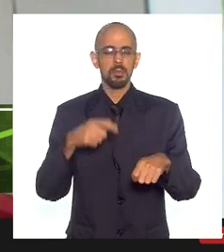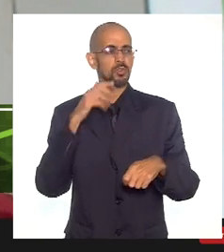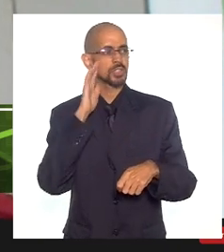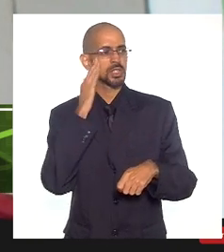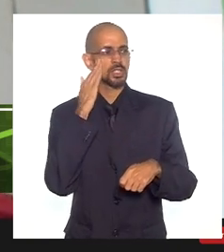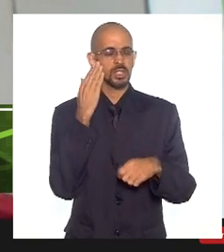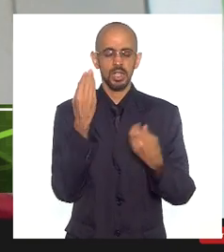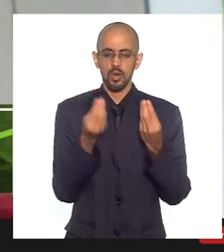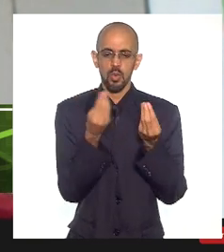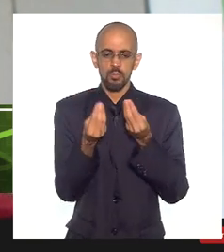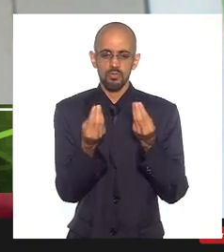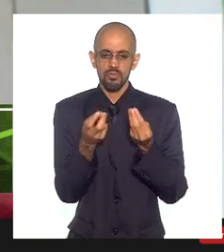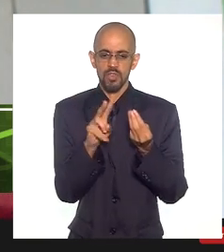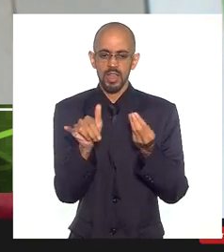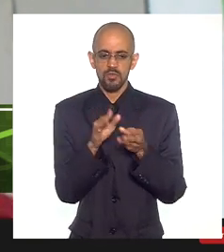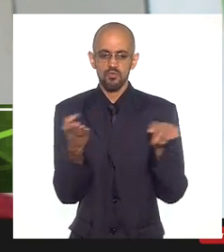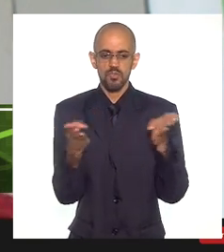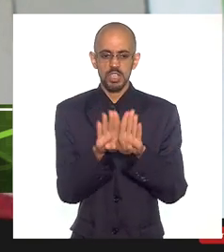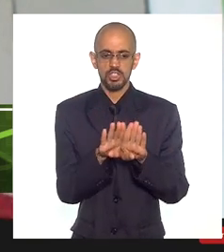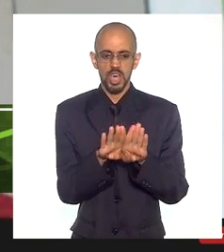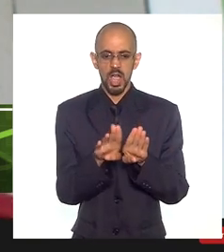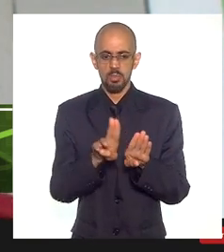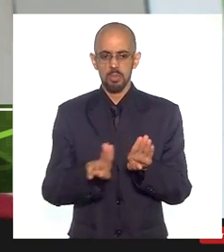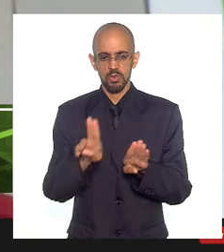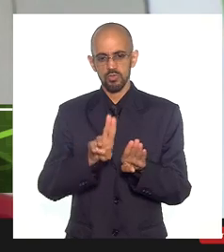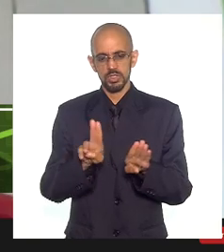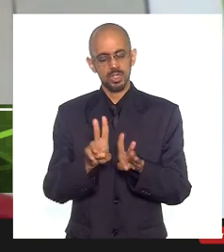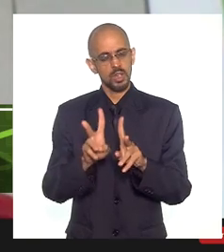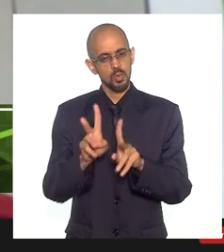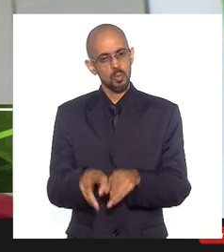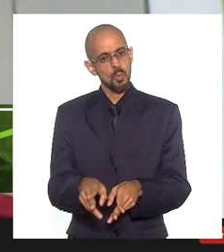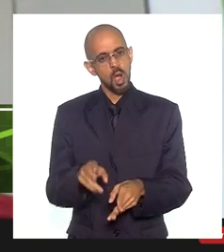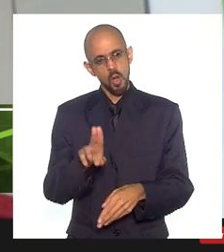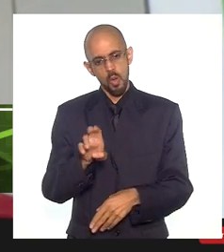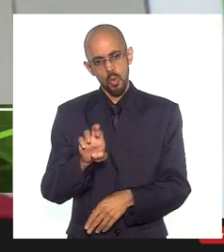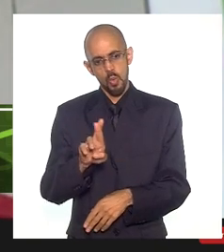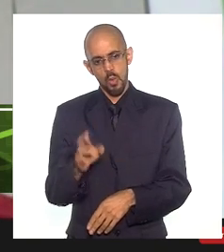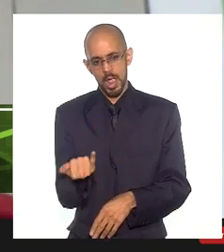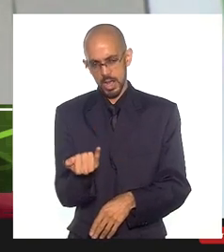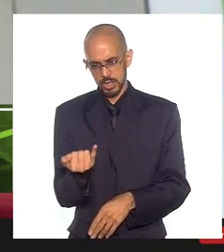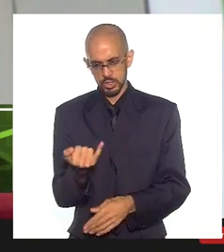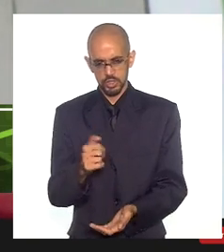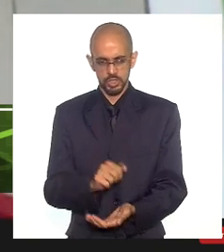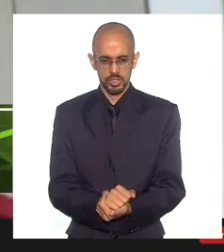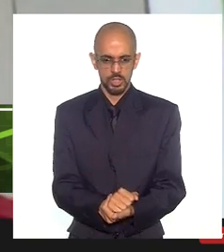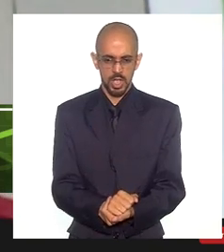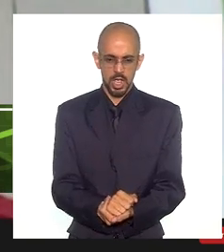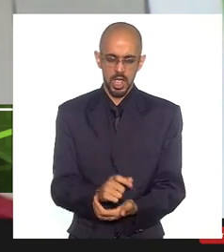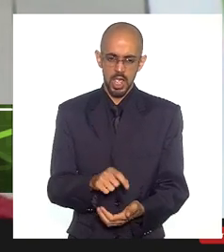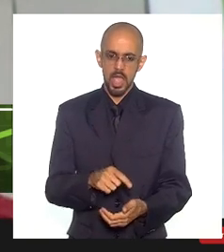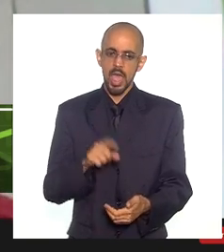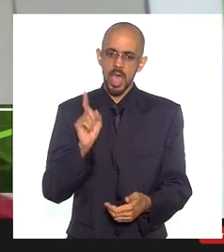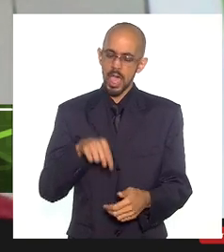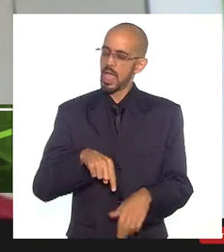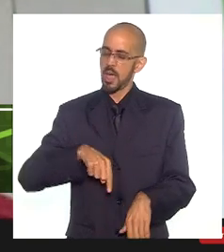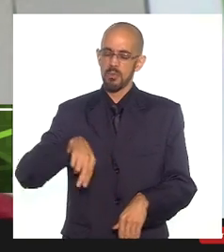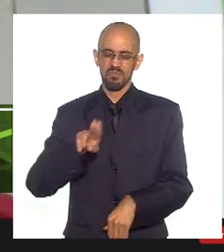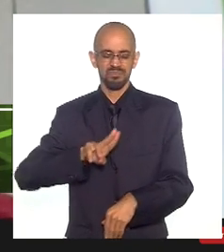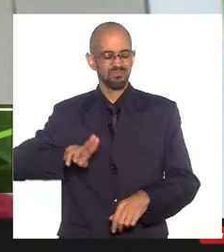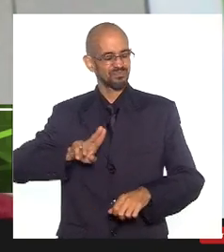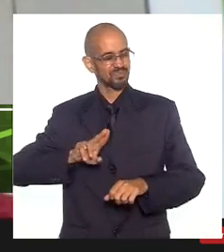uma hora para outra, com uma universidade como é a UERJ, a nossa grande universidade estadual,